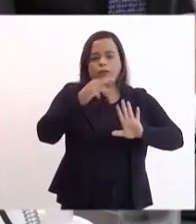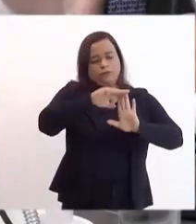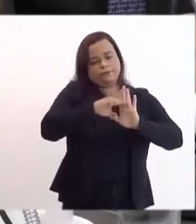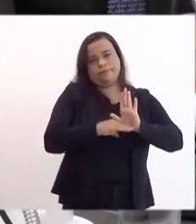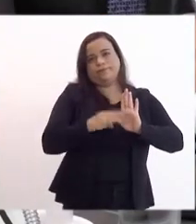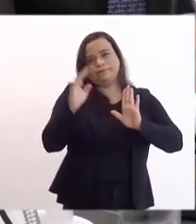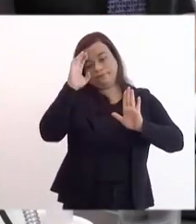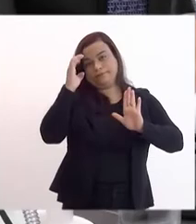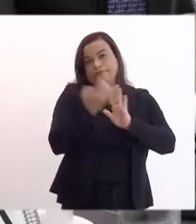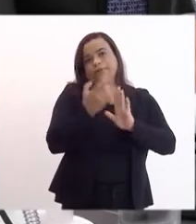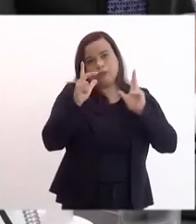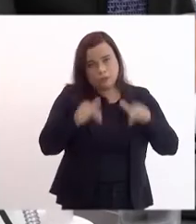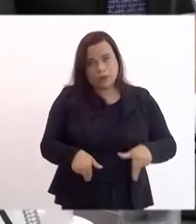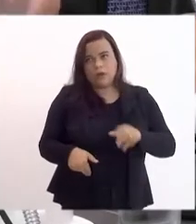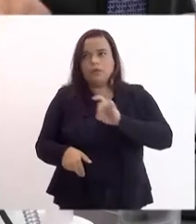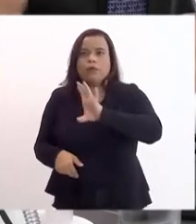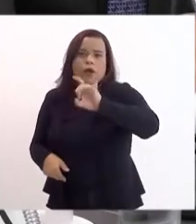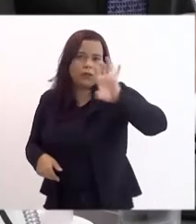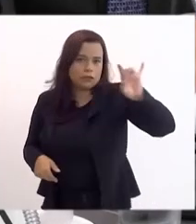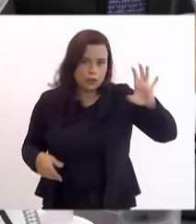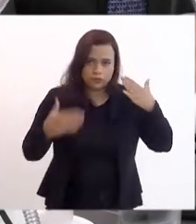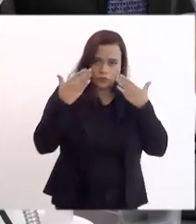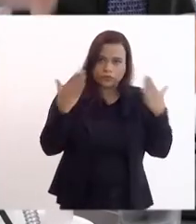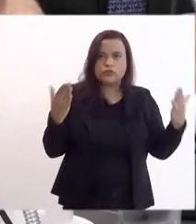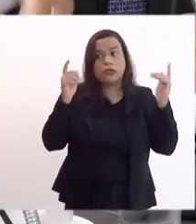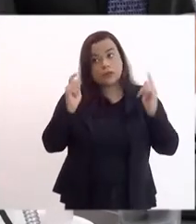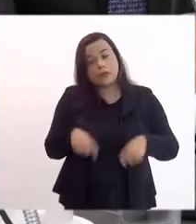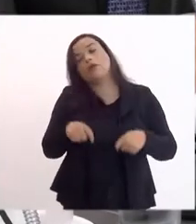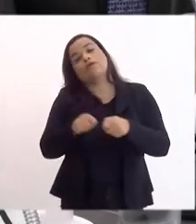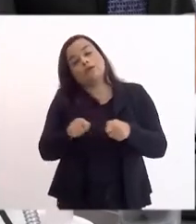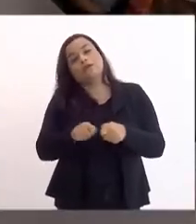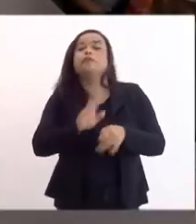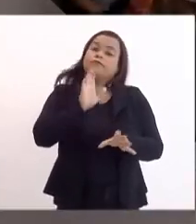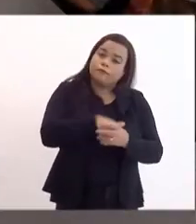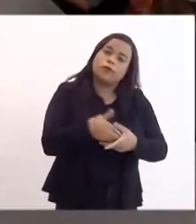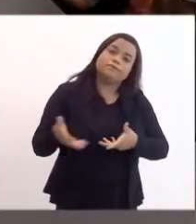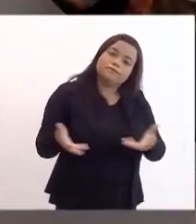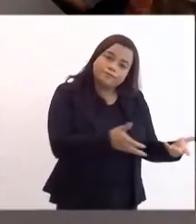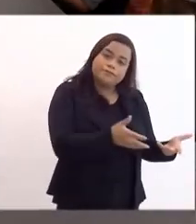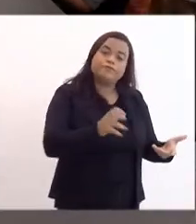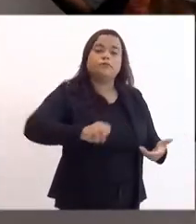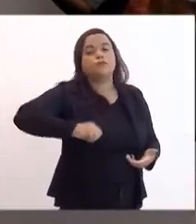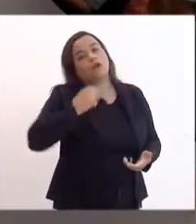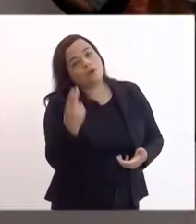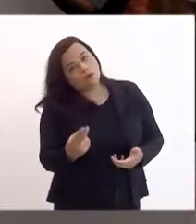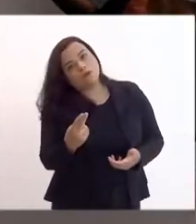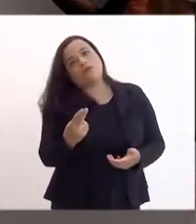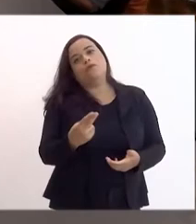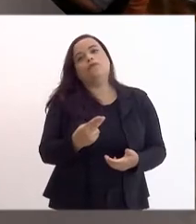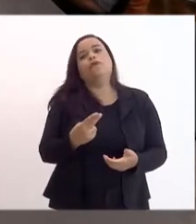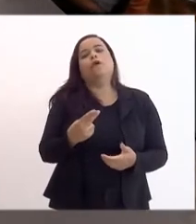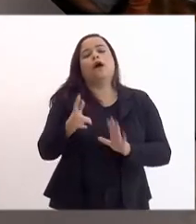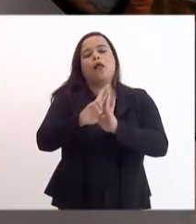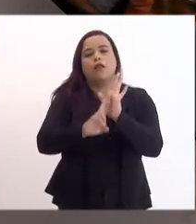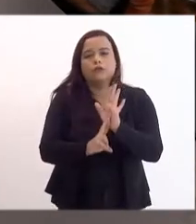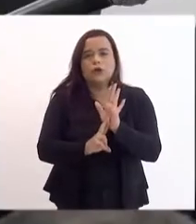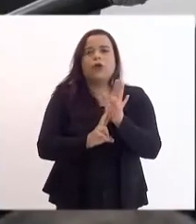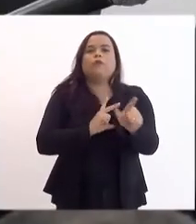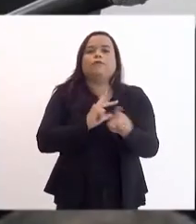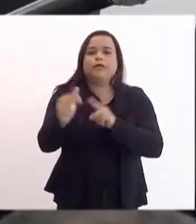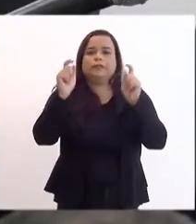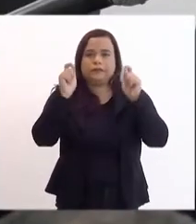que quiser faça os seus destaques e coloque em plenário para votar ou que vença o relatório